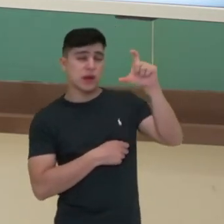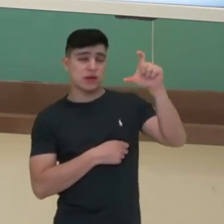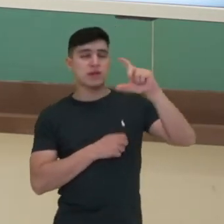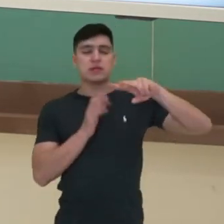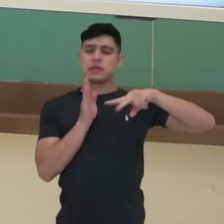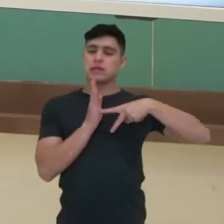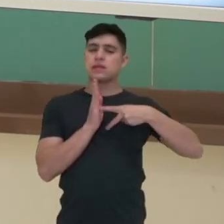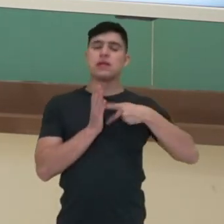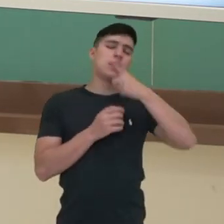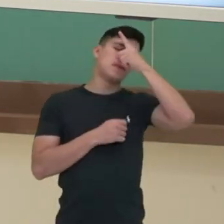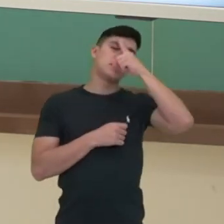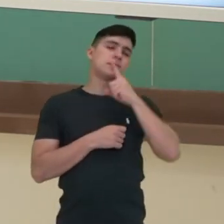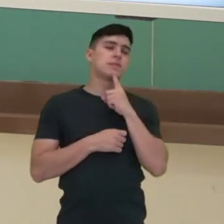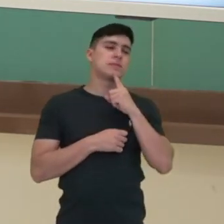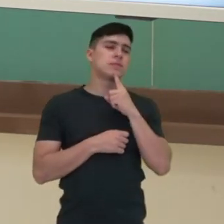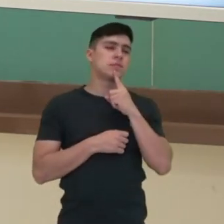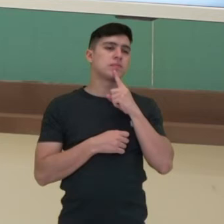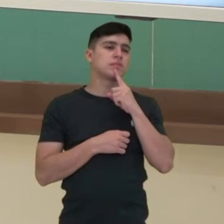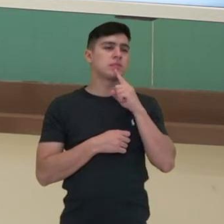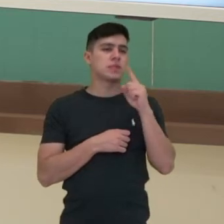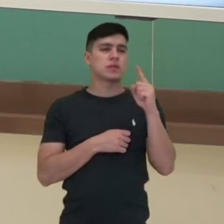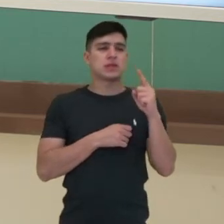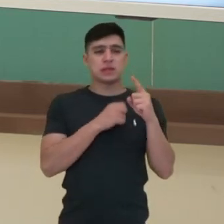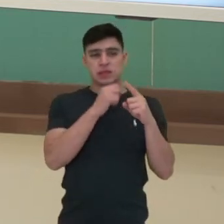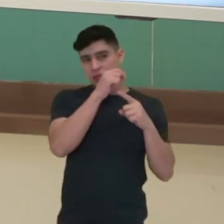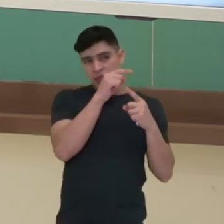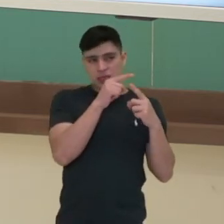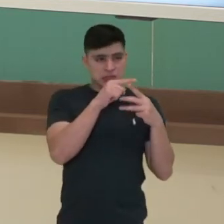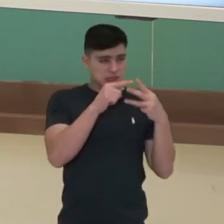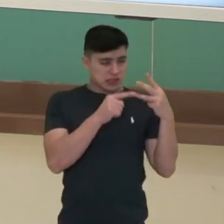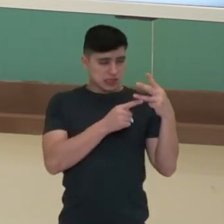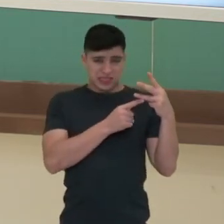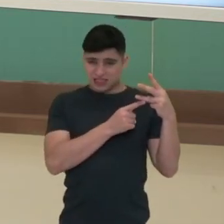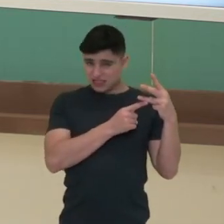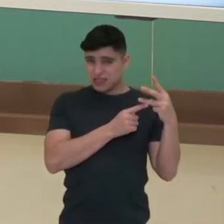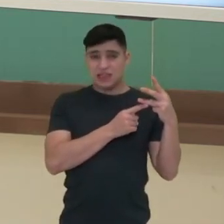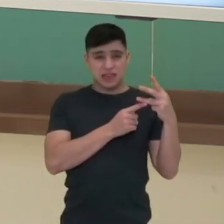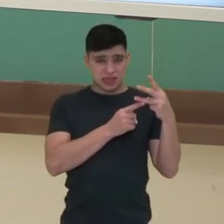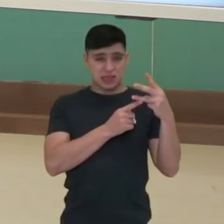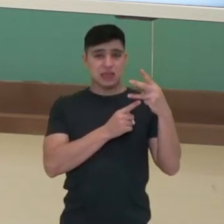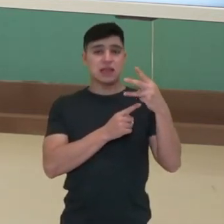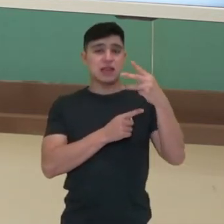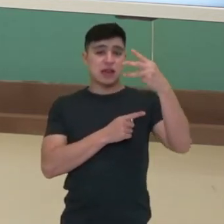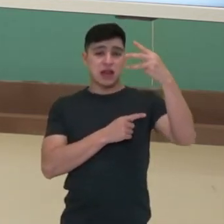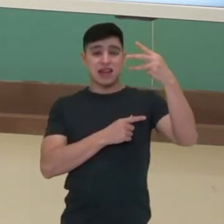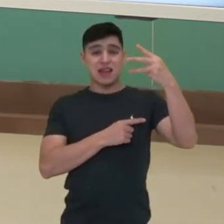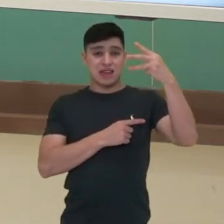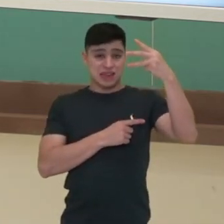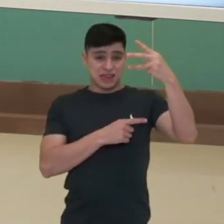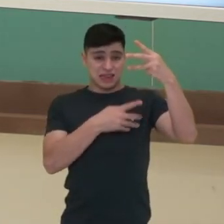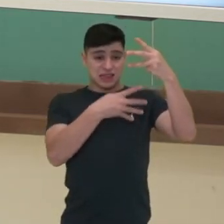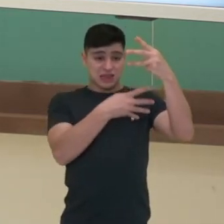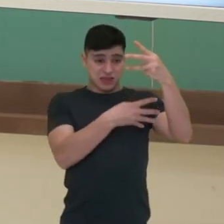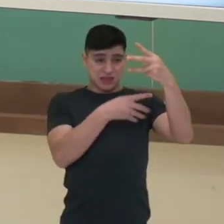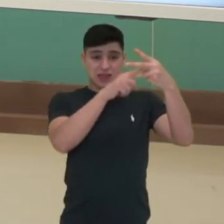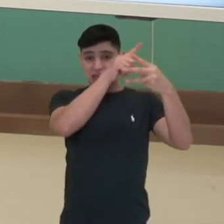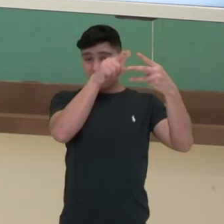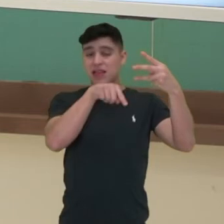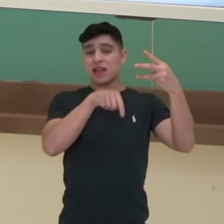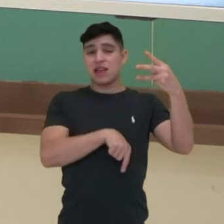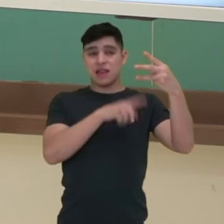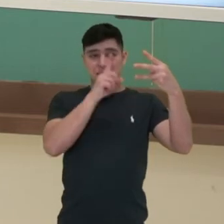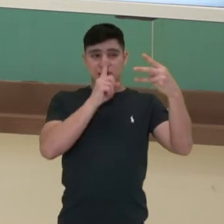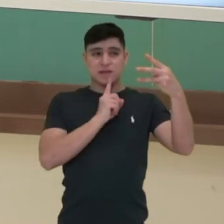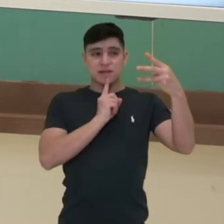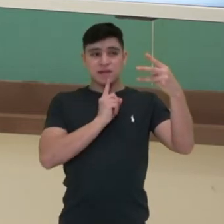já torna amarela. 2 Vs maiúsculo, então nem se fala. Então, 3 entre 4 amarelas e lisas, 2